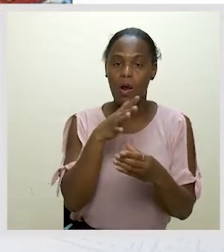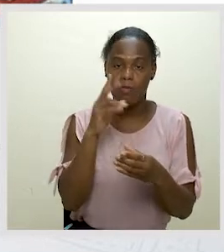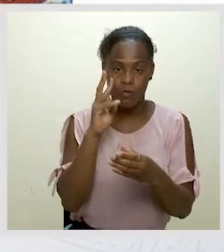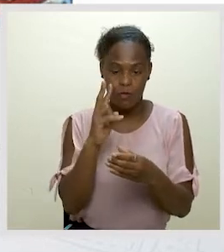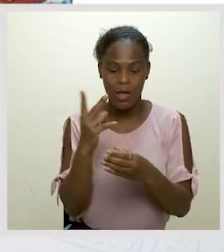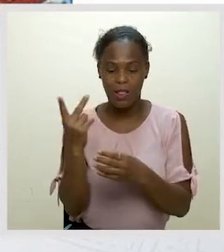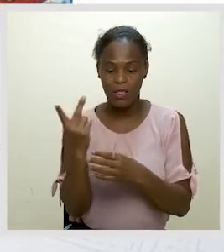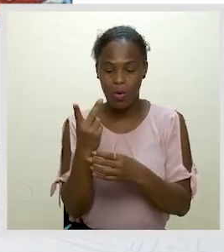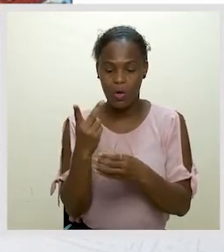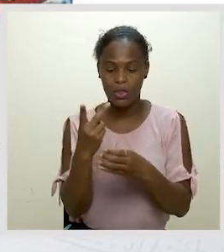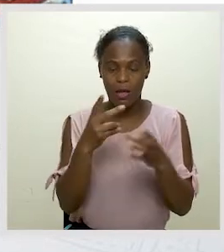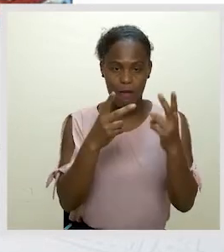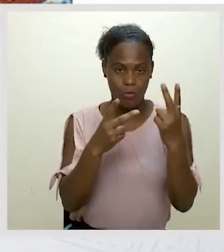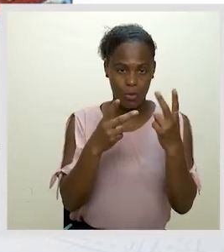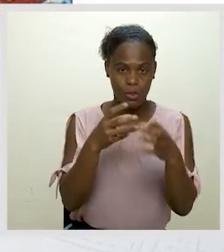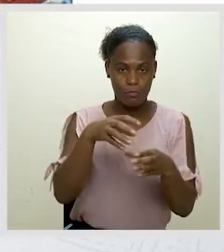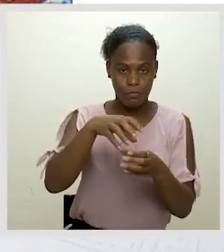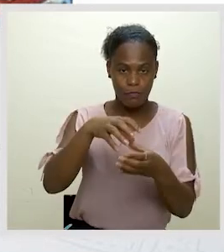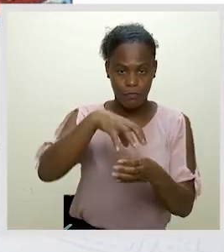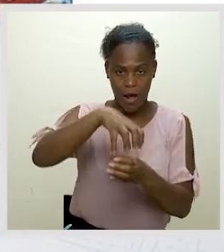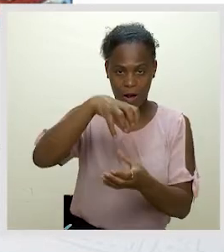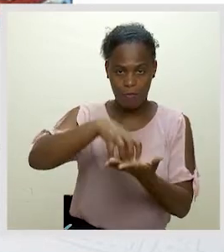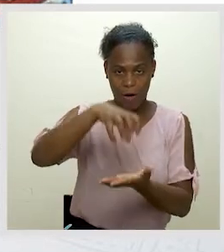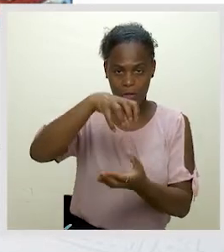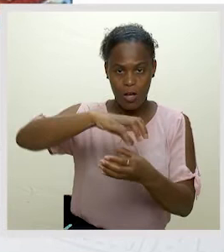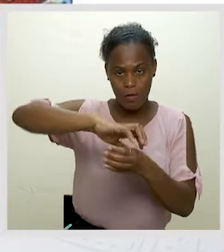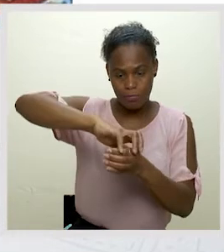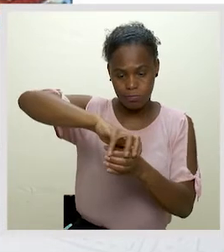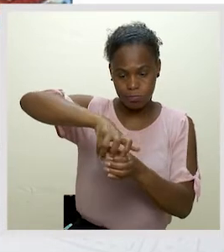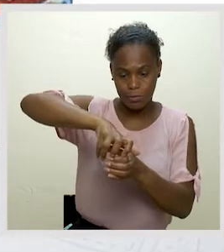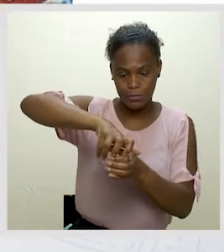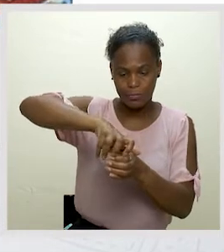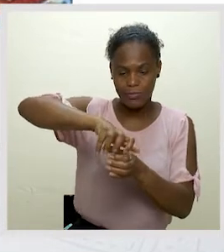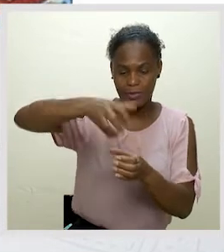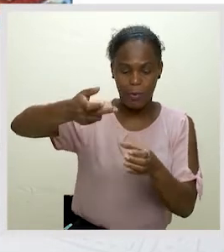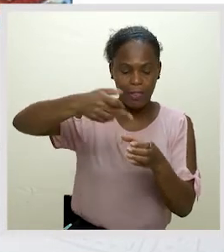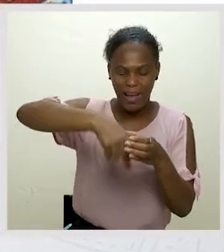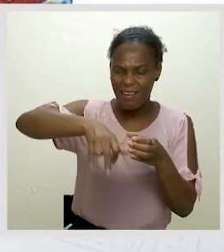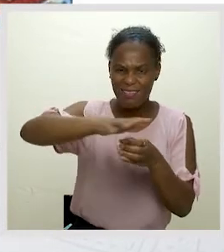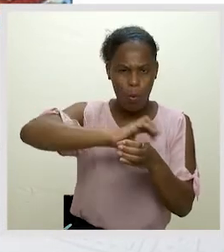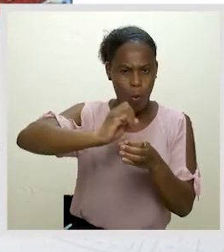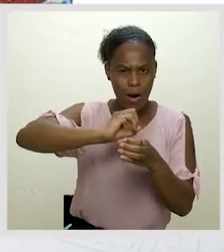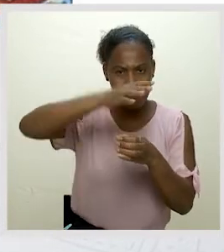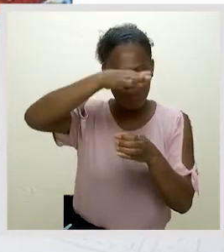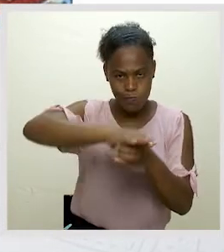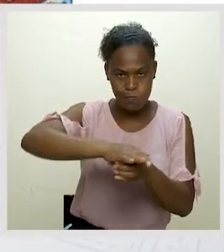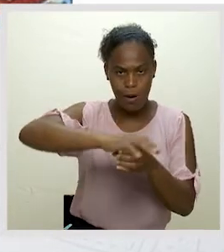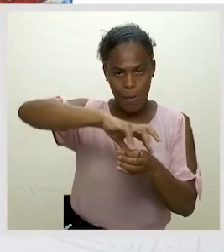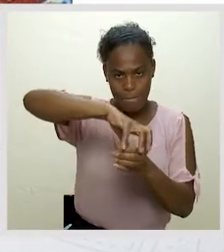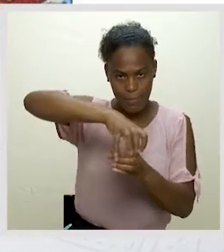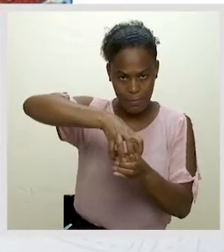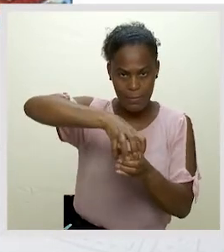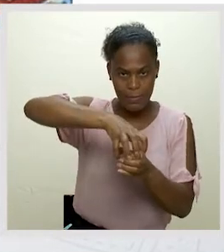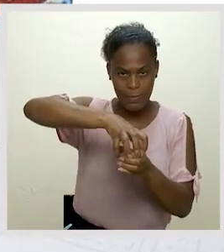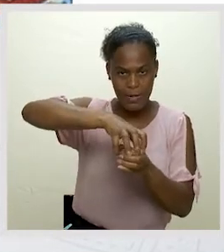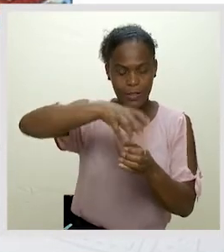ver ali, estavam hermeticamente fechados. E ali não entrou nada. Não entrou nada, o